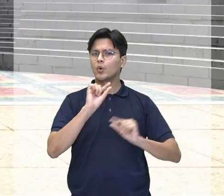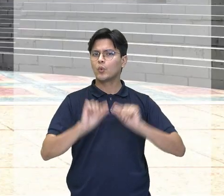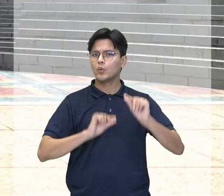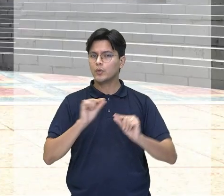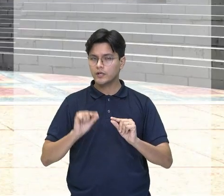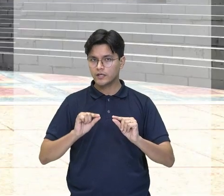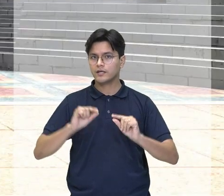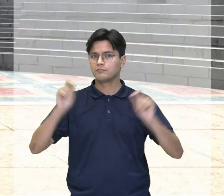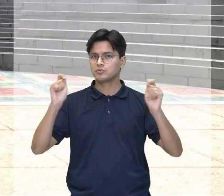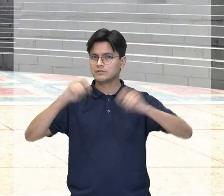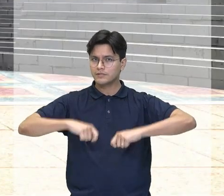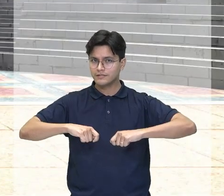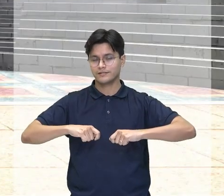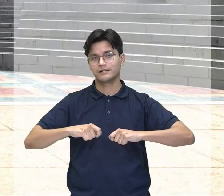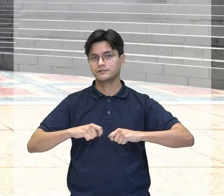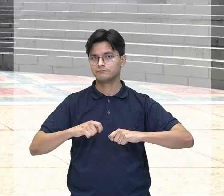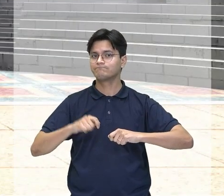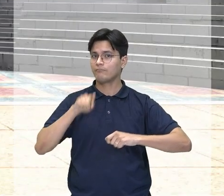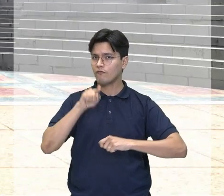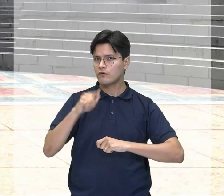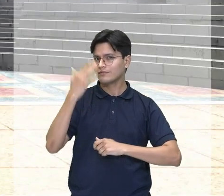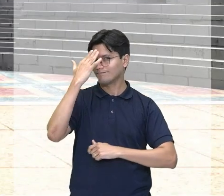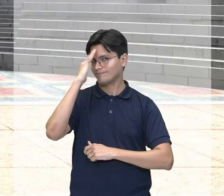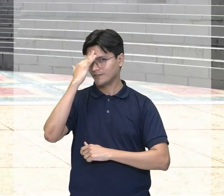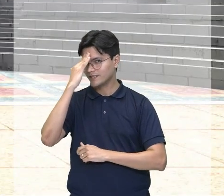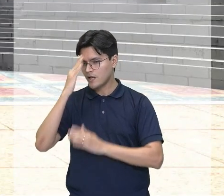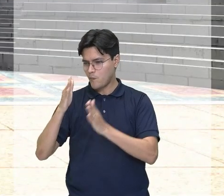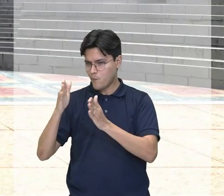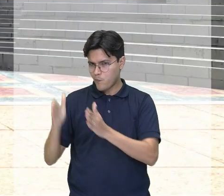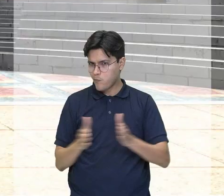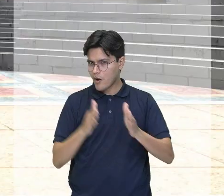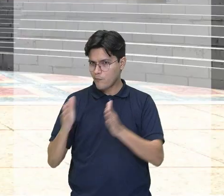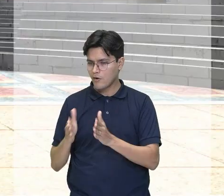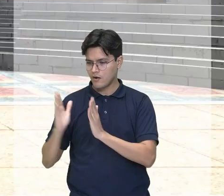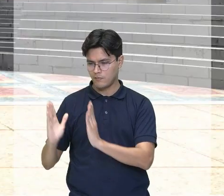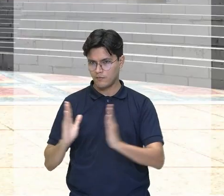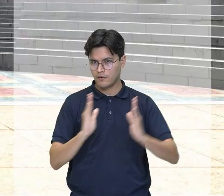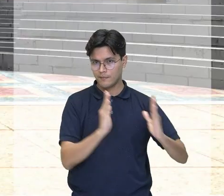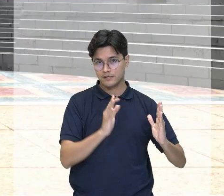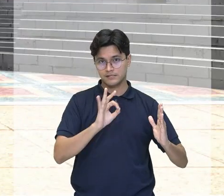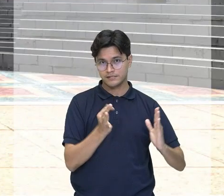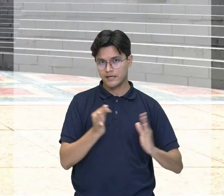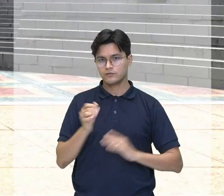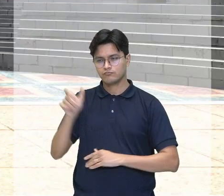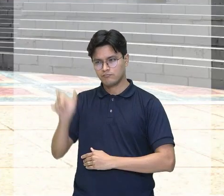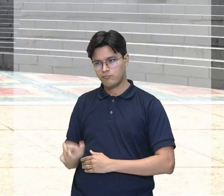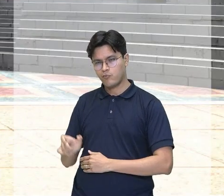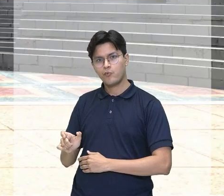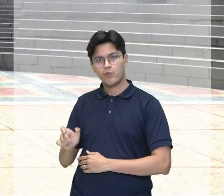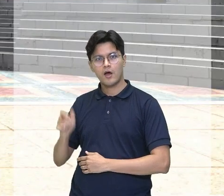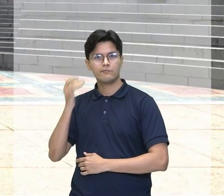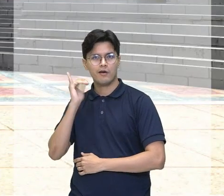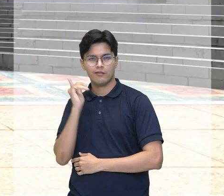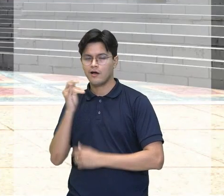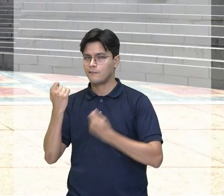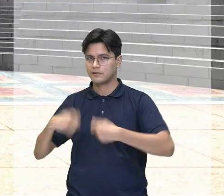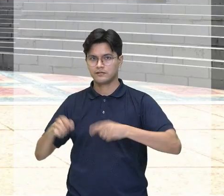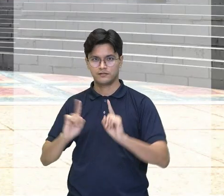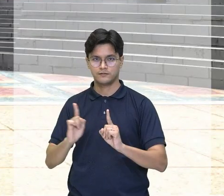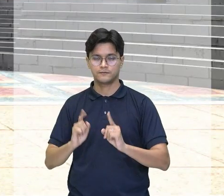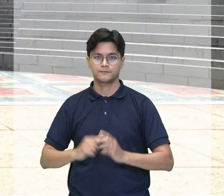entenda a sequência dele sem precisar de alguém narrando esses fatos, tá bom? Vamos